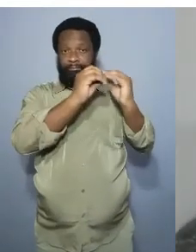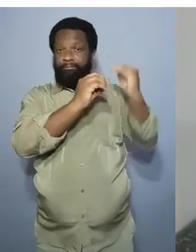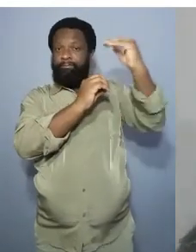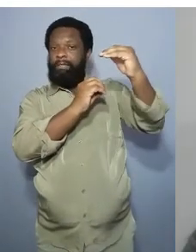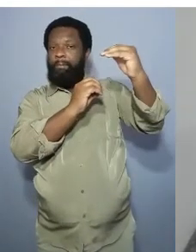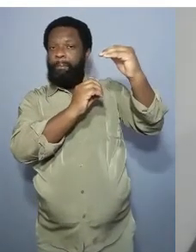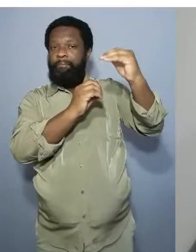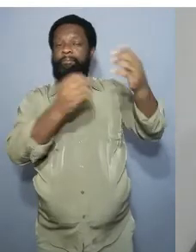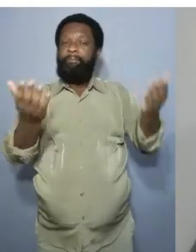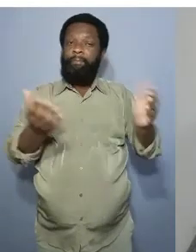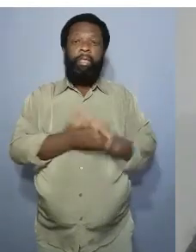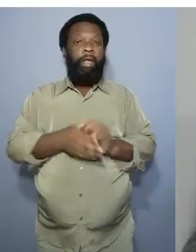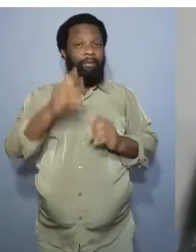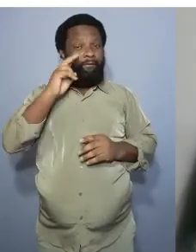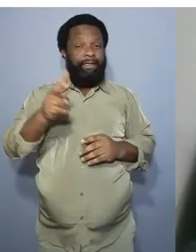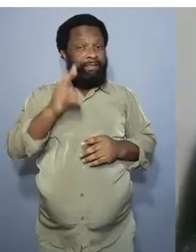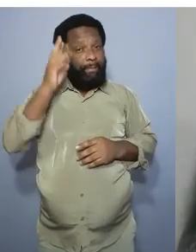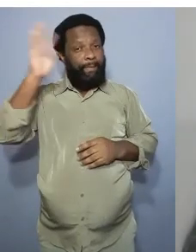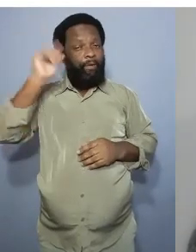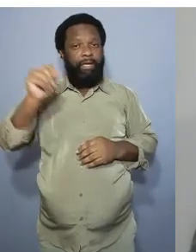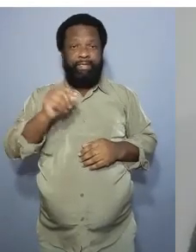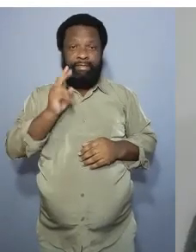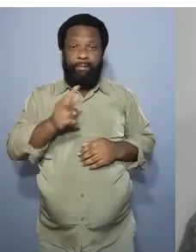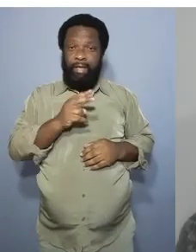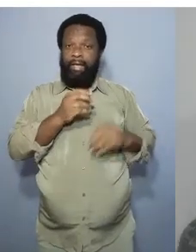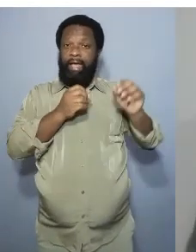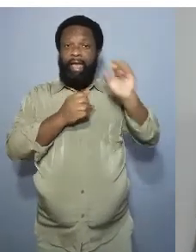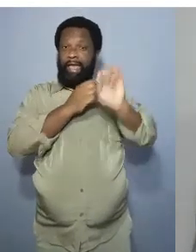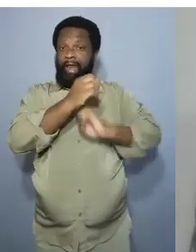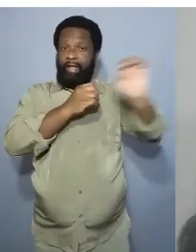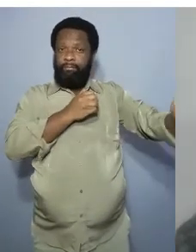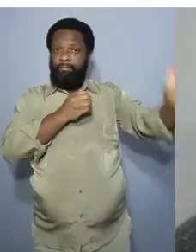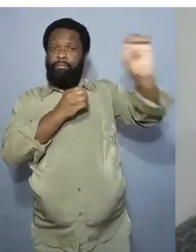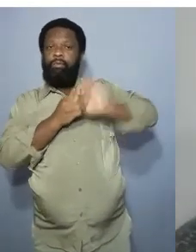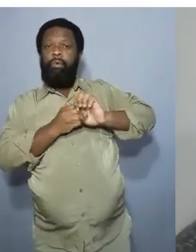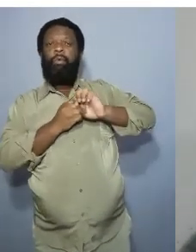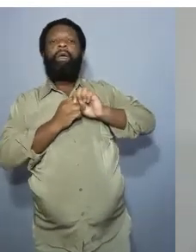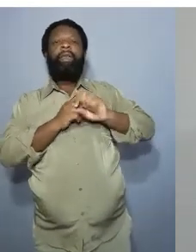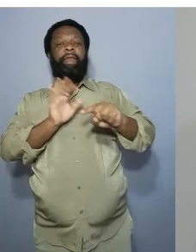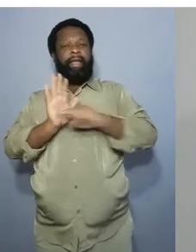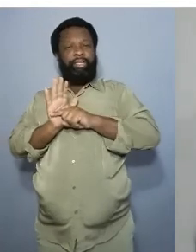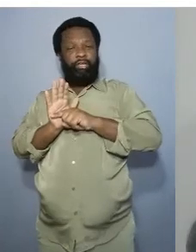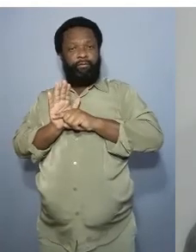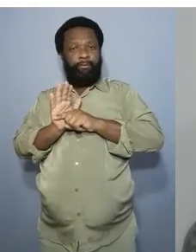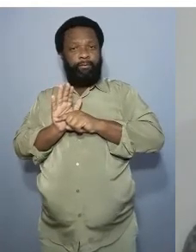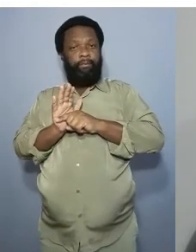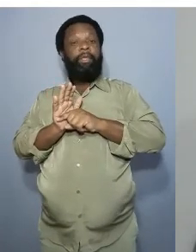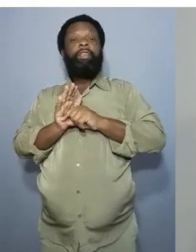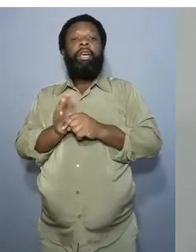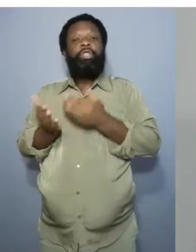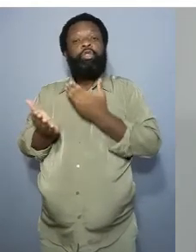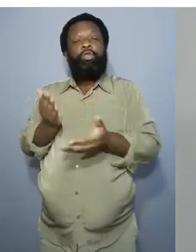em cima do íon. Tudo bem? Então vamos pensar toda vez que nós ganhamos elétrons, nós ganhamos cargas negativas.